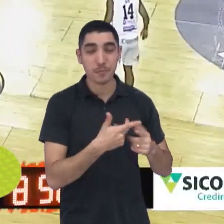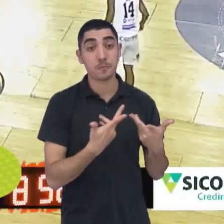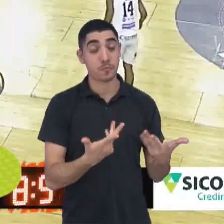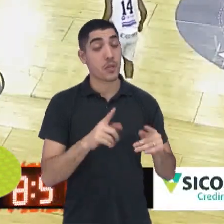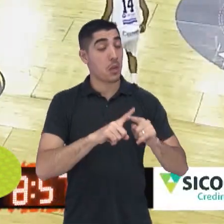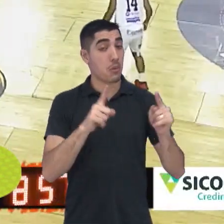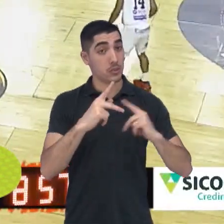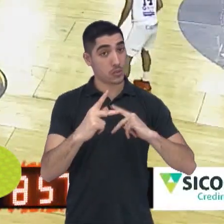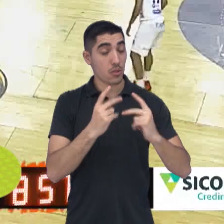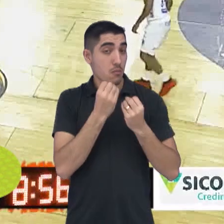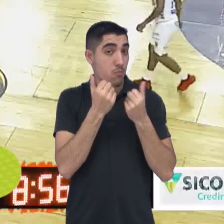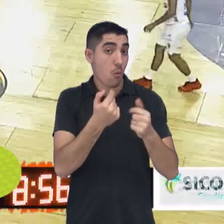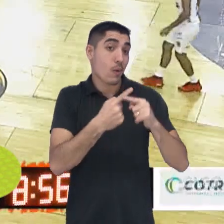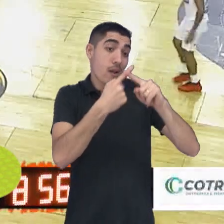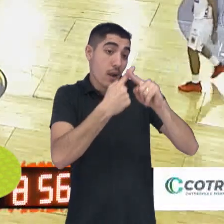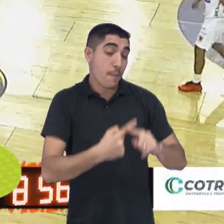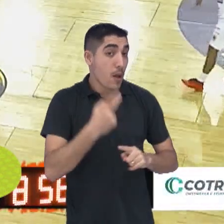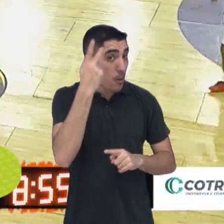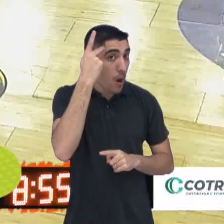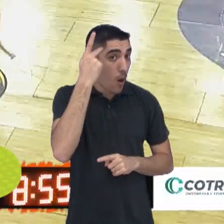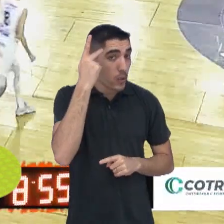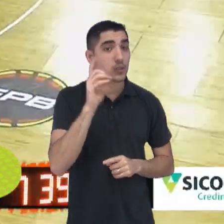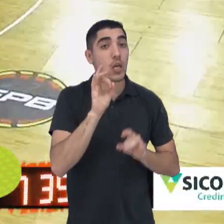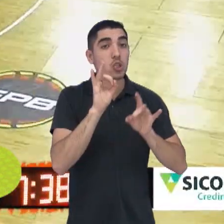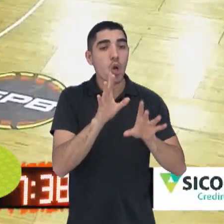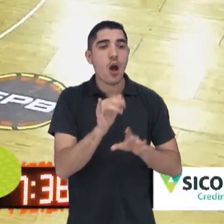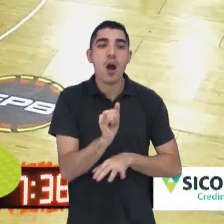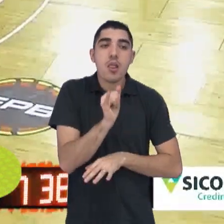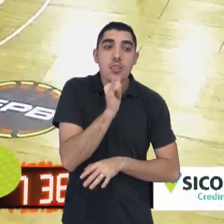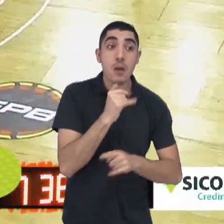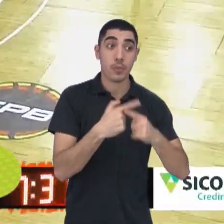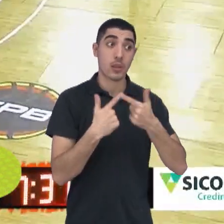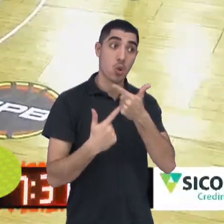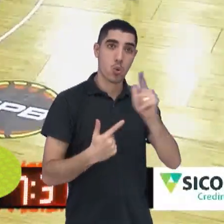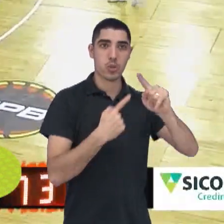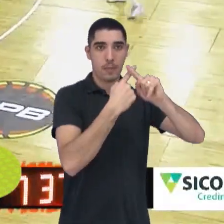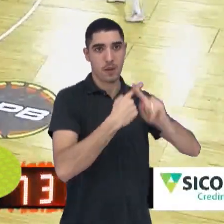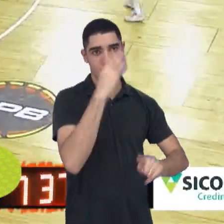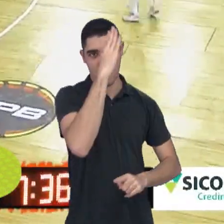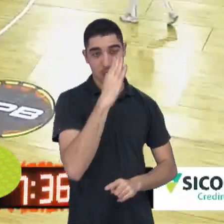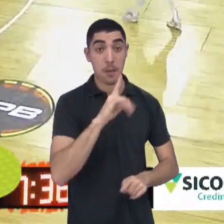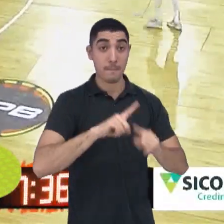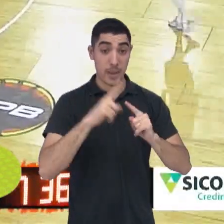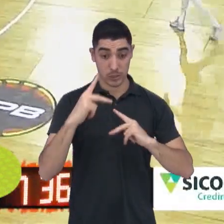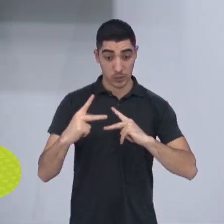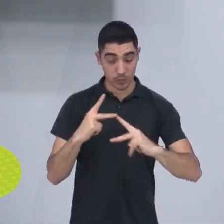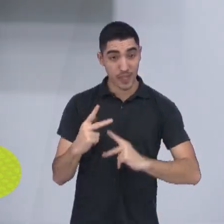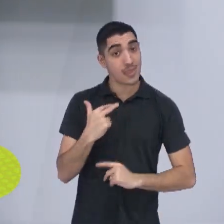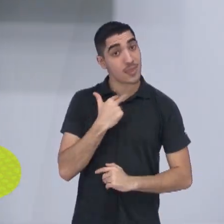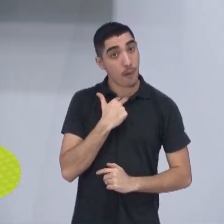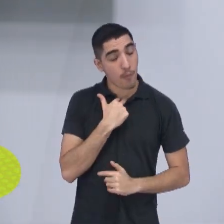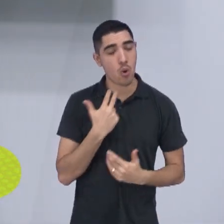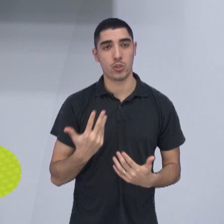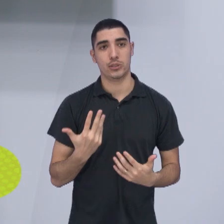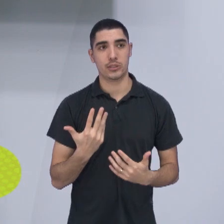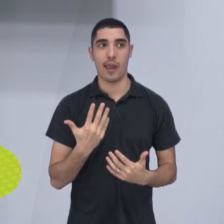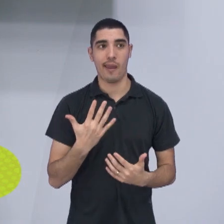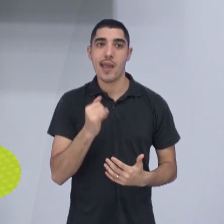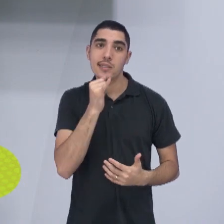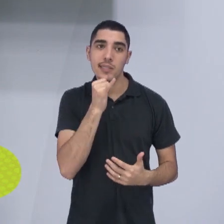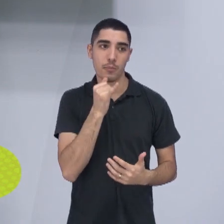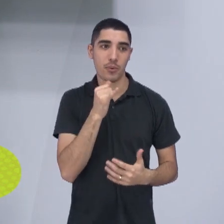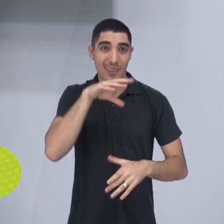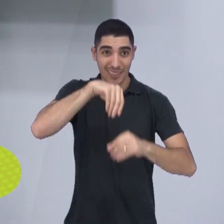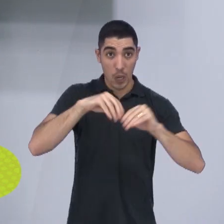né, o Paulista é só um teste para o NBB, mas também não pode dar muito vacilo também, né? O São José, esses sustos, esses apertos aí, não